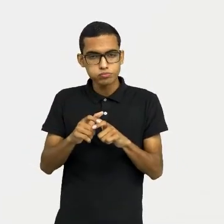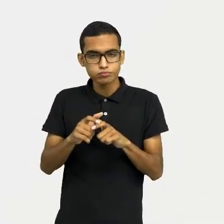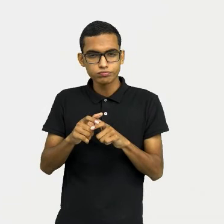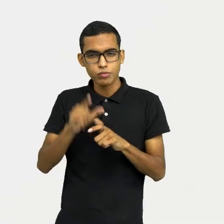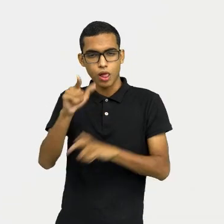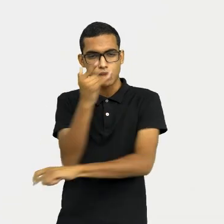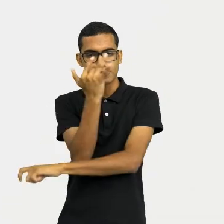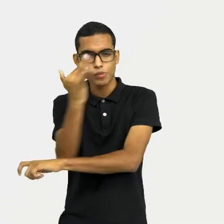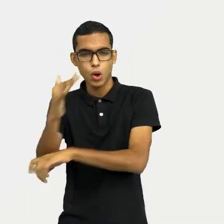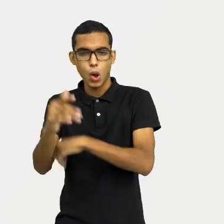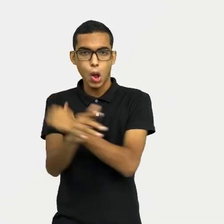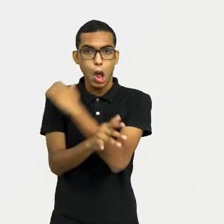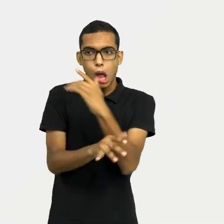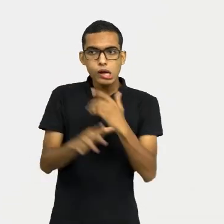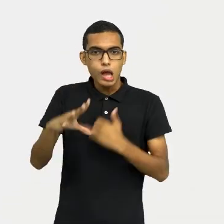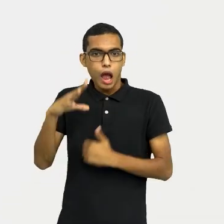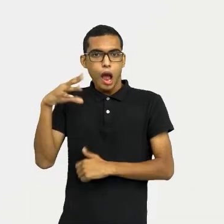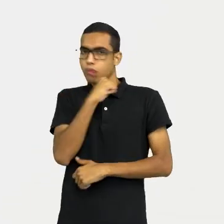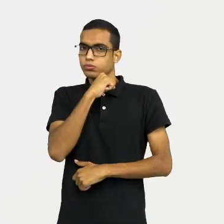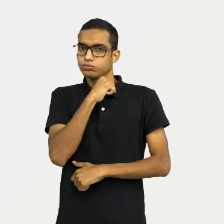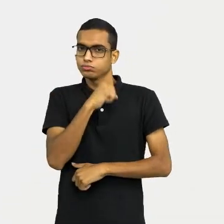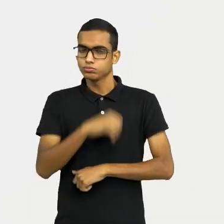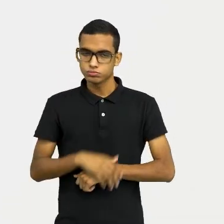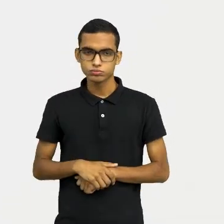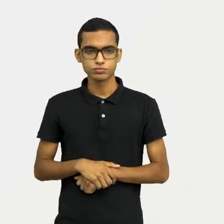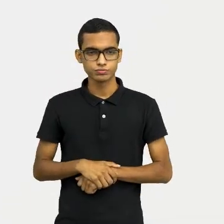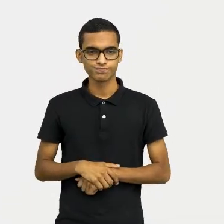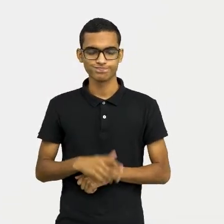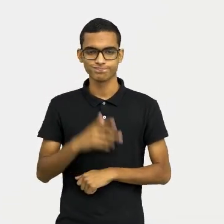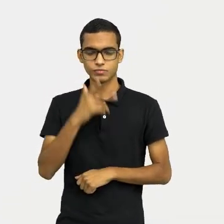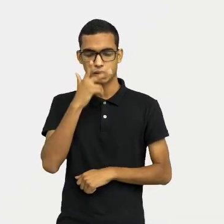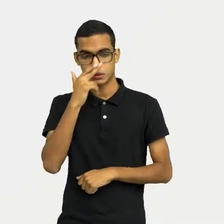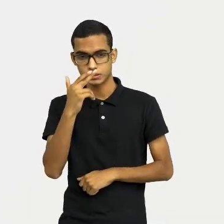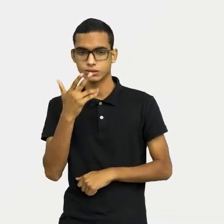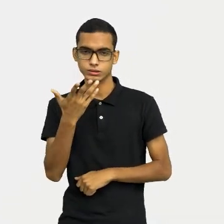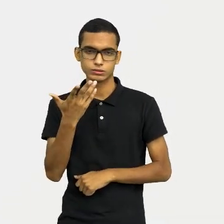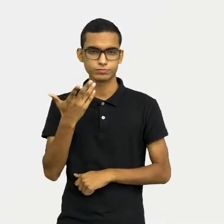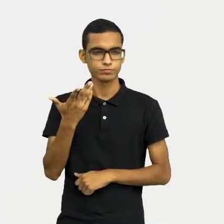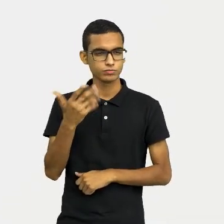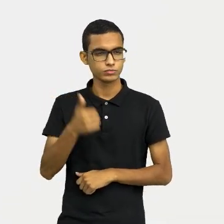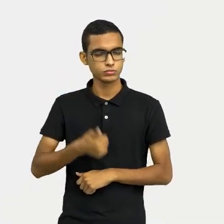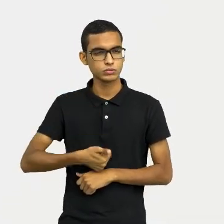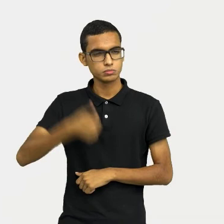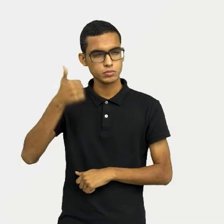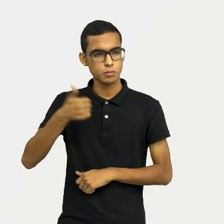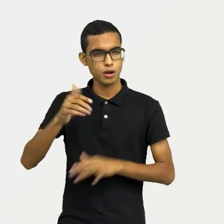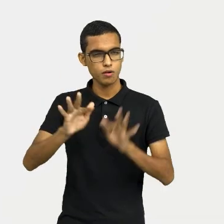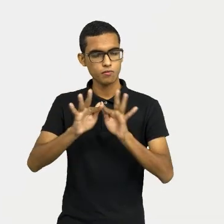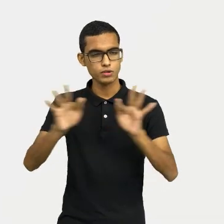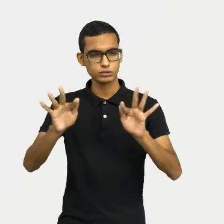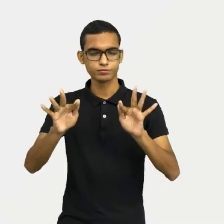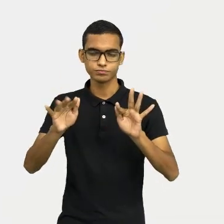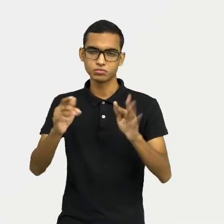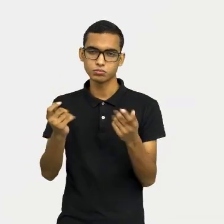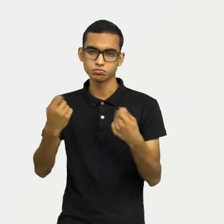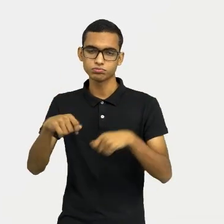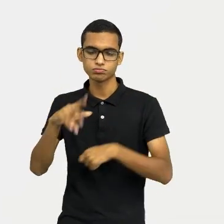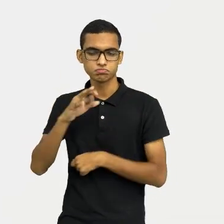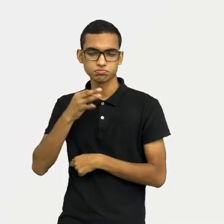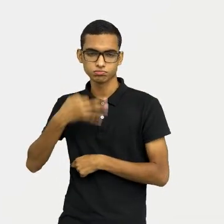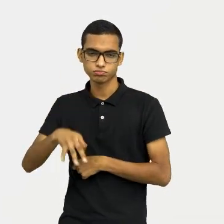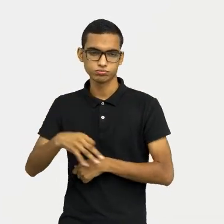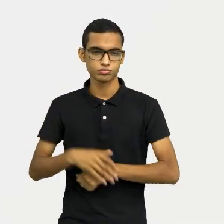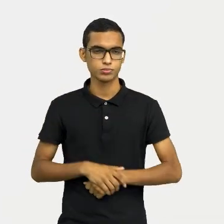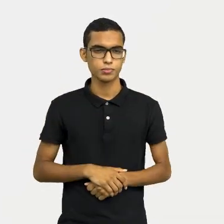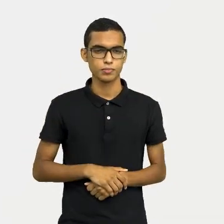numa velocidade nunca vista. Parece que essa alternativa, esse item nós podemos marcar aí, né?